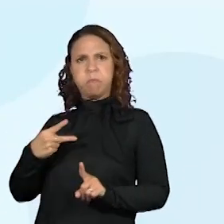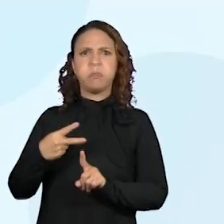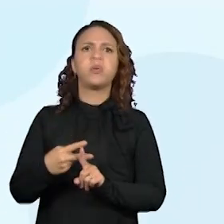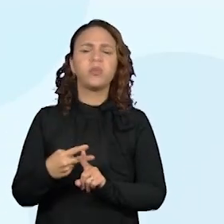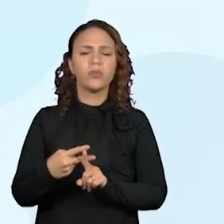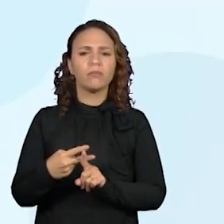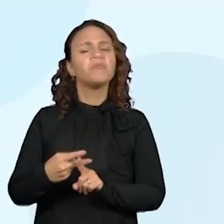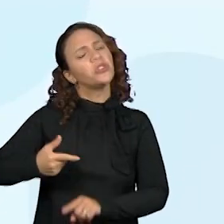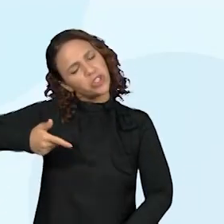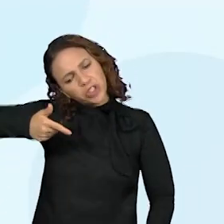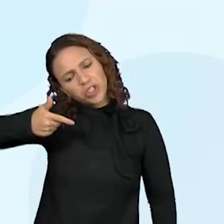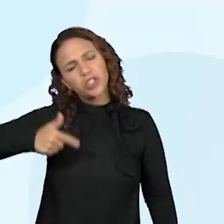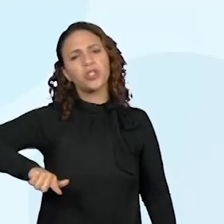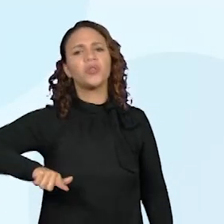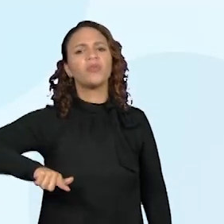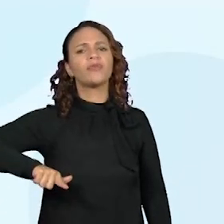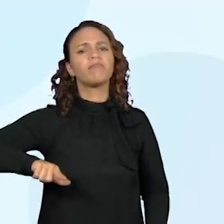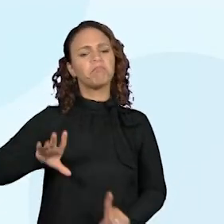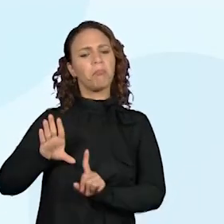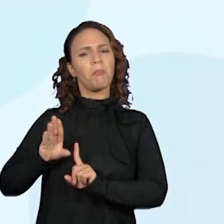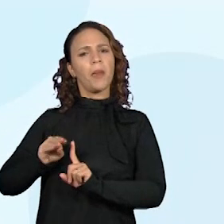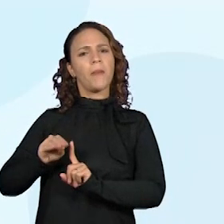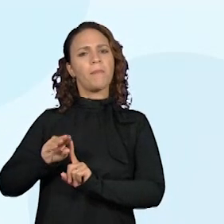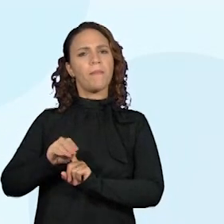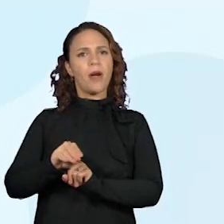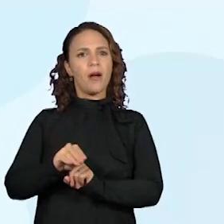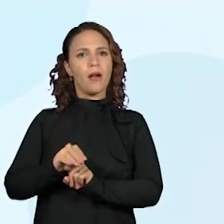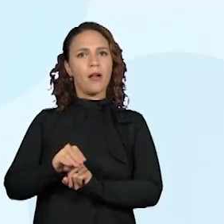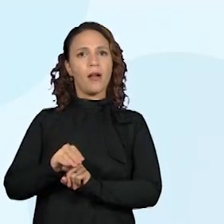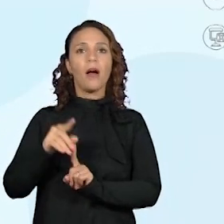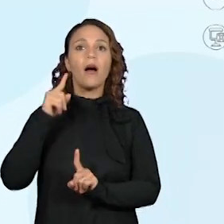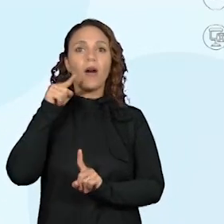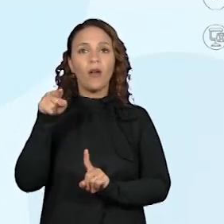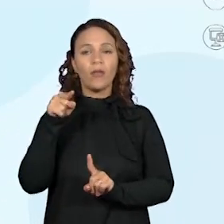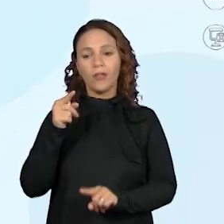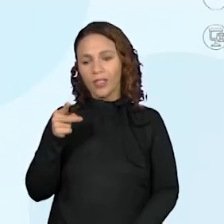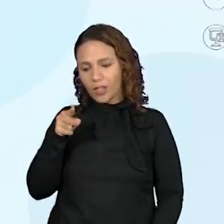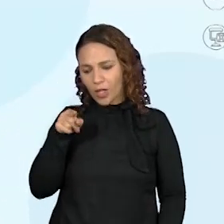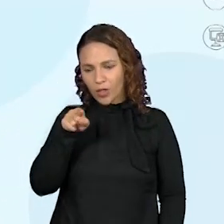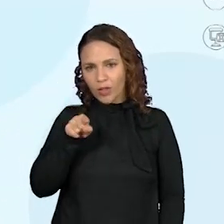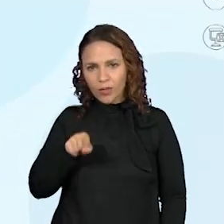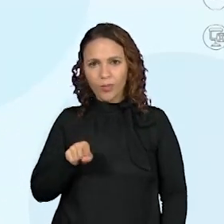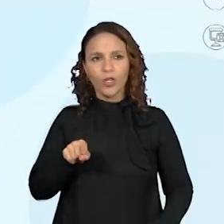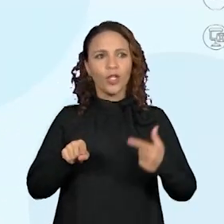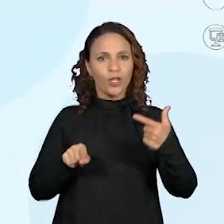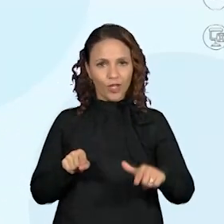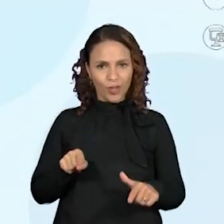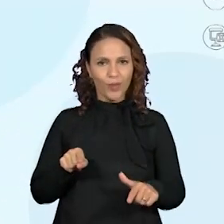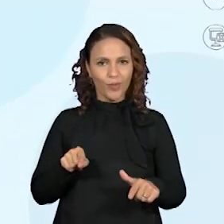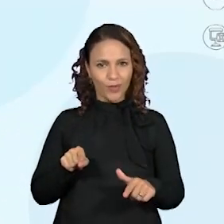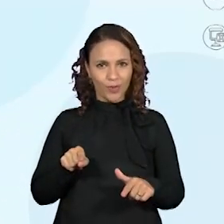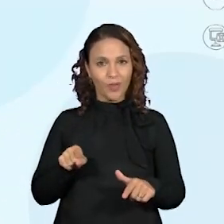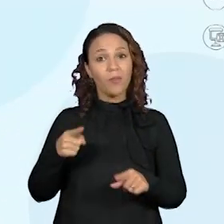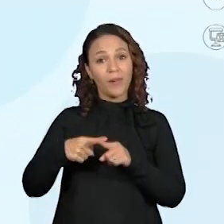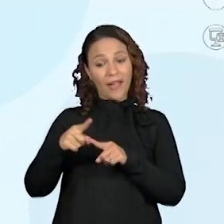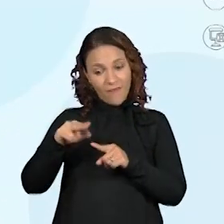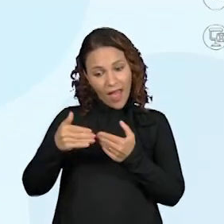tornou a falar. Então, se o lobo tornou a falar, 2 pontos novamente, pessoal.